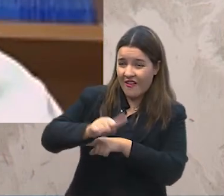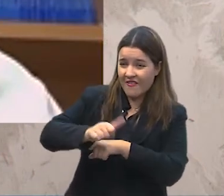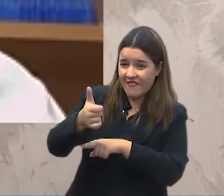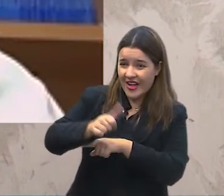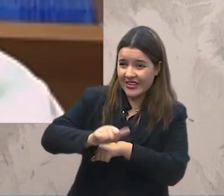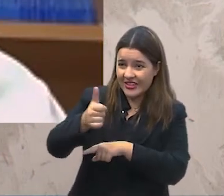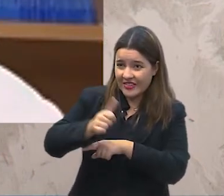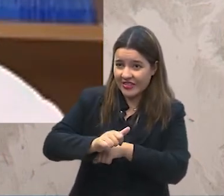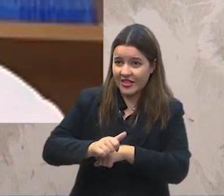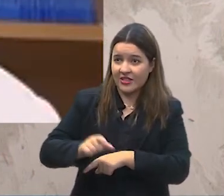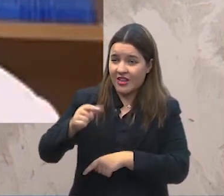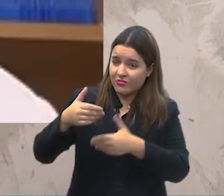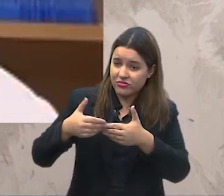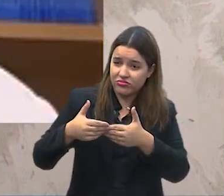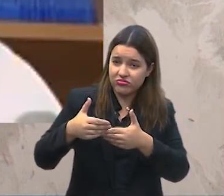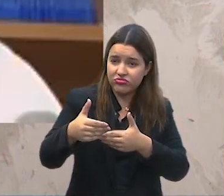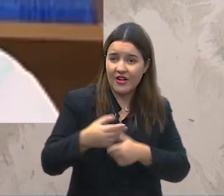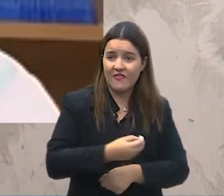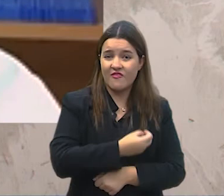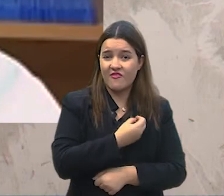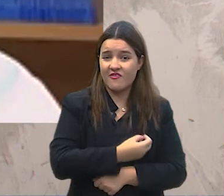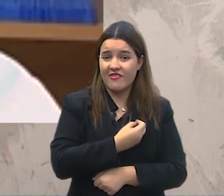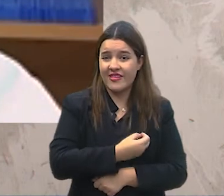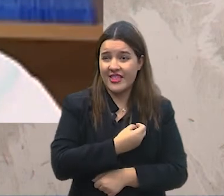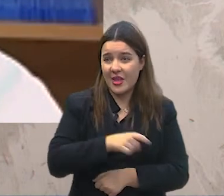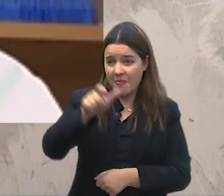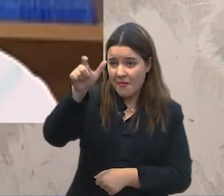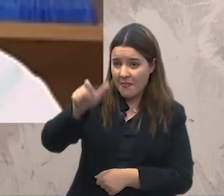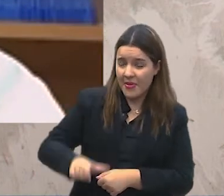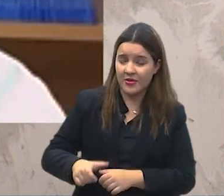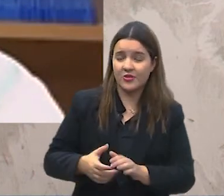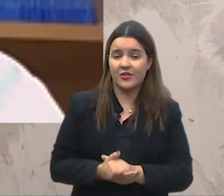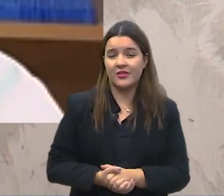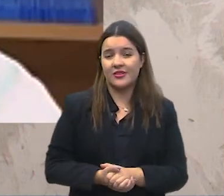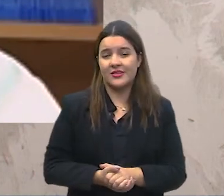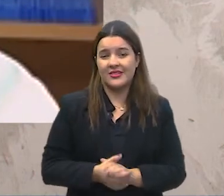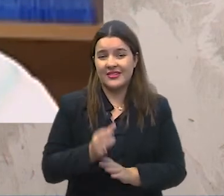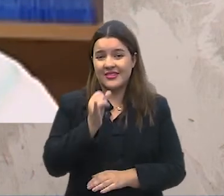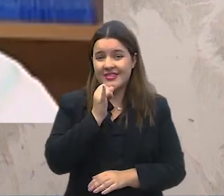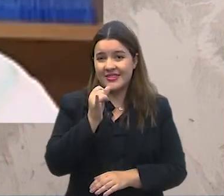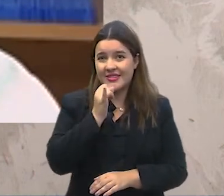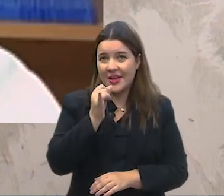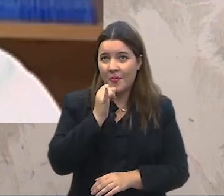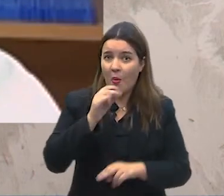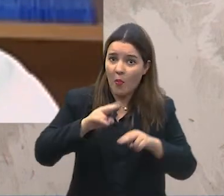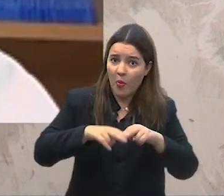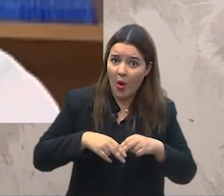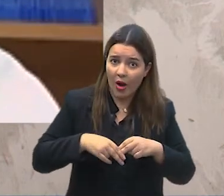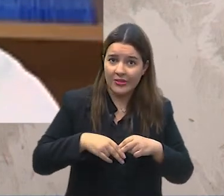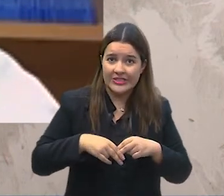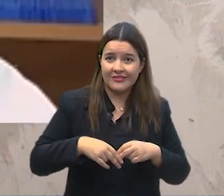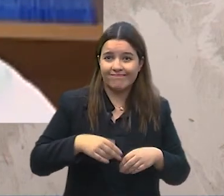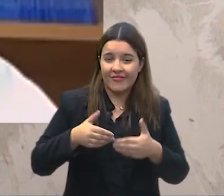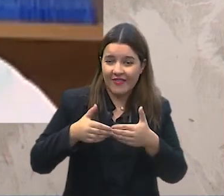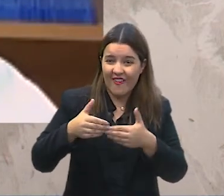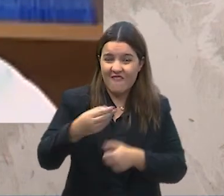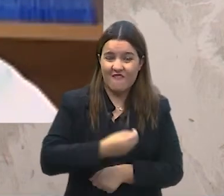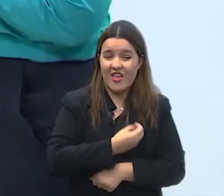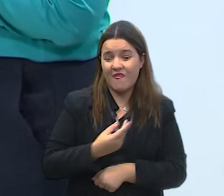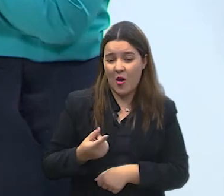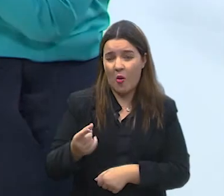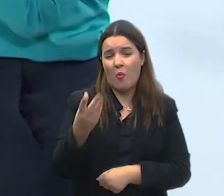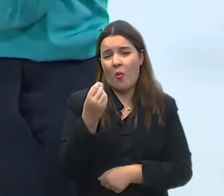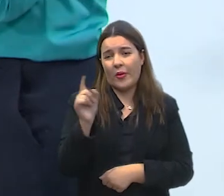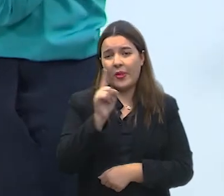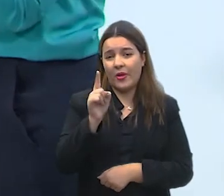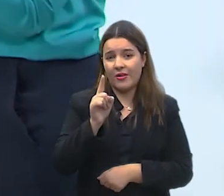a expectativa de vida desses pacientes ela é bastante reduzida por causa dessas comorbidades.